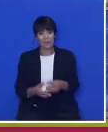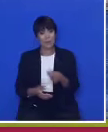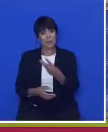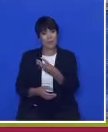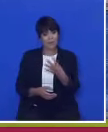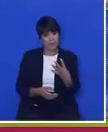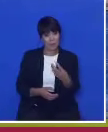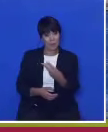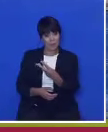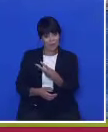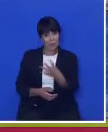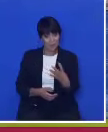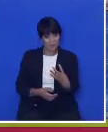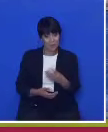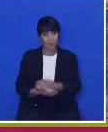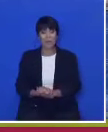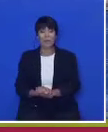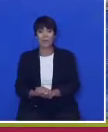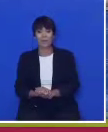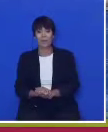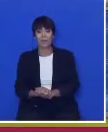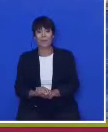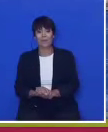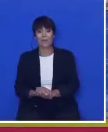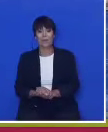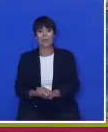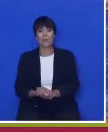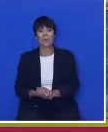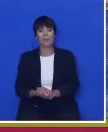número 34. Marrom 34.